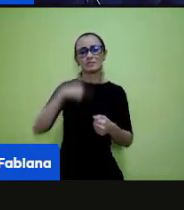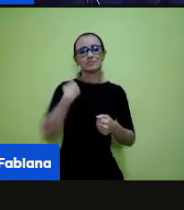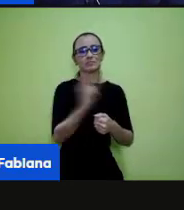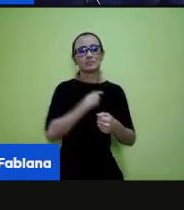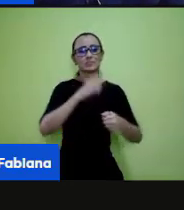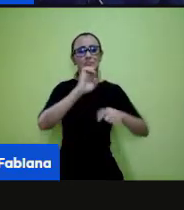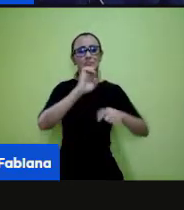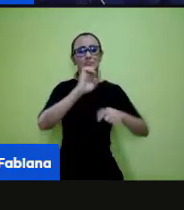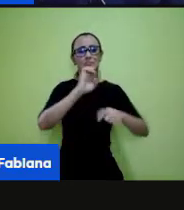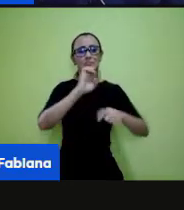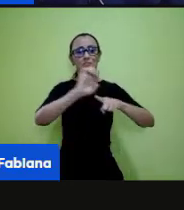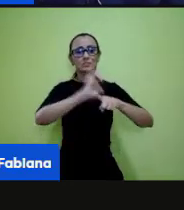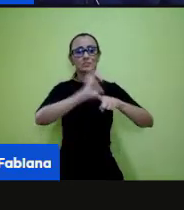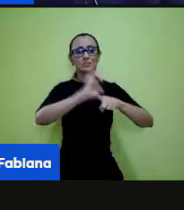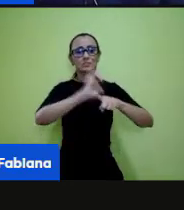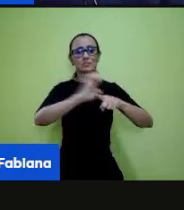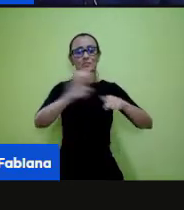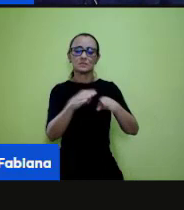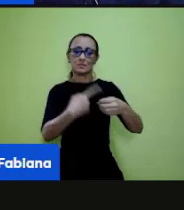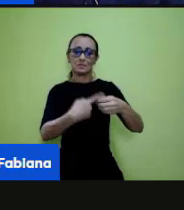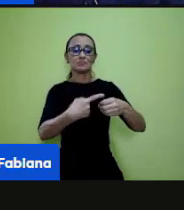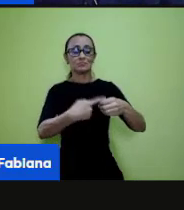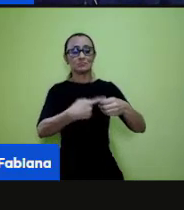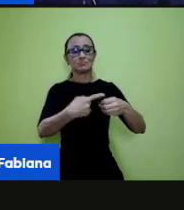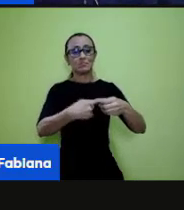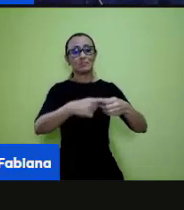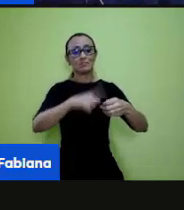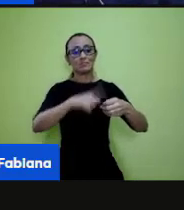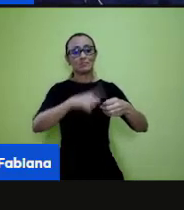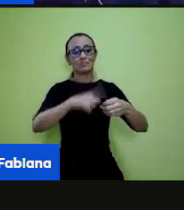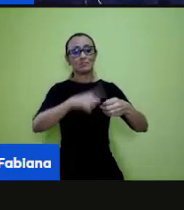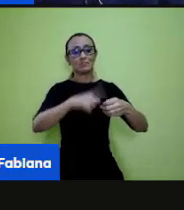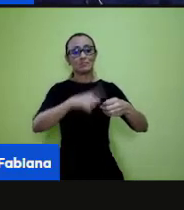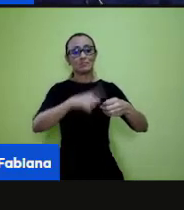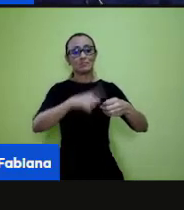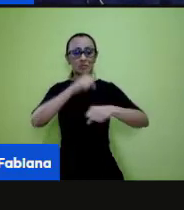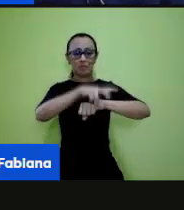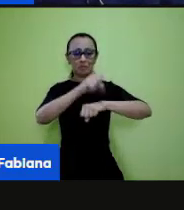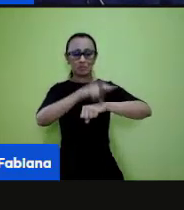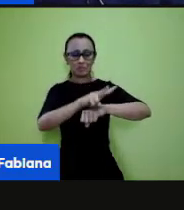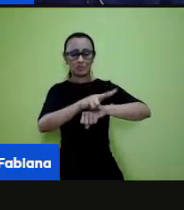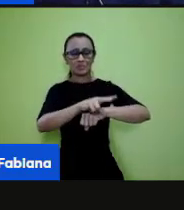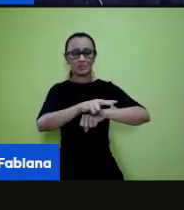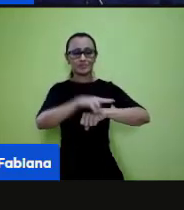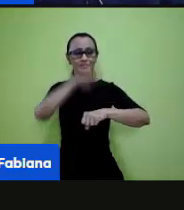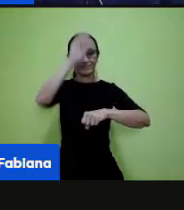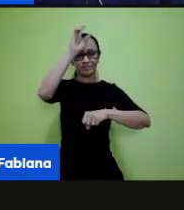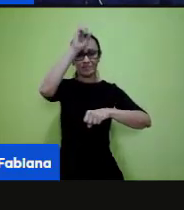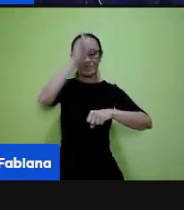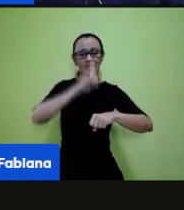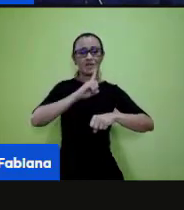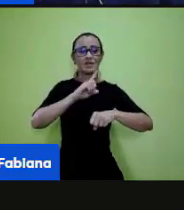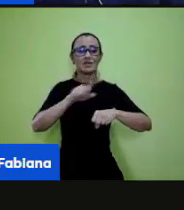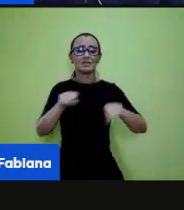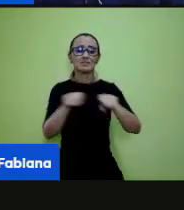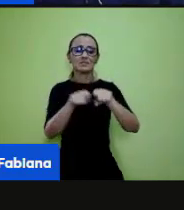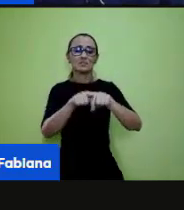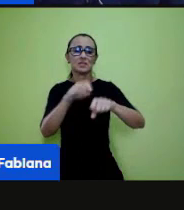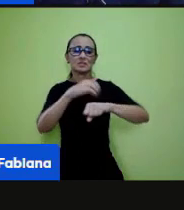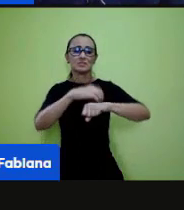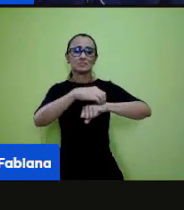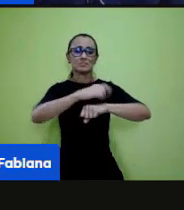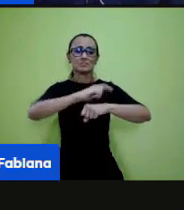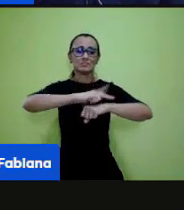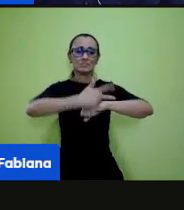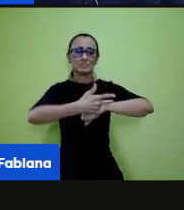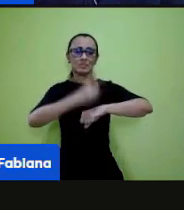que nosso estado e a nossa cidade é endêmico para essas arboviroses, febre amarela urbana, dengue, zika e chikungunya. E